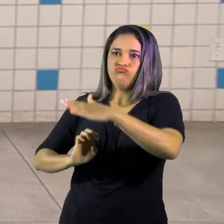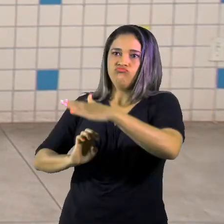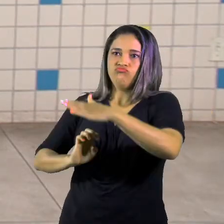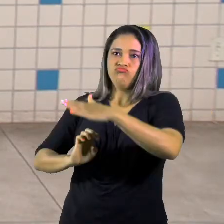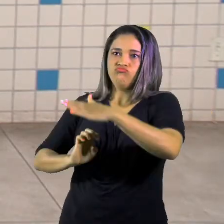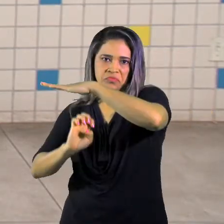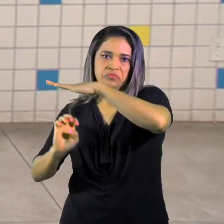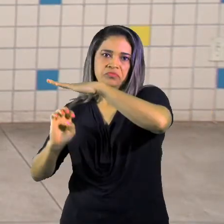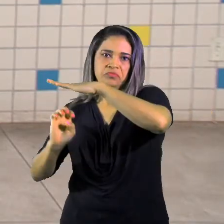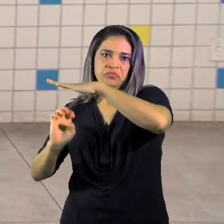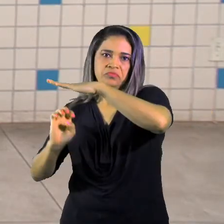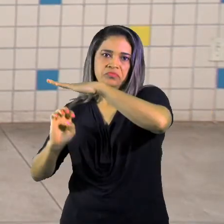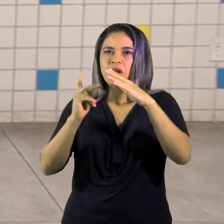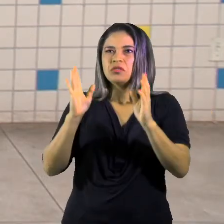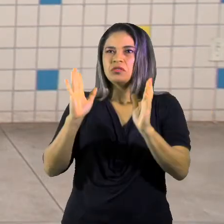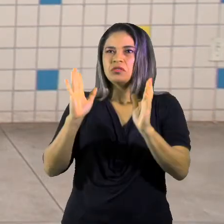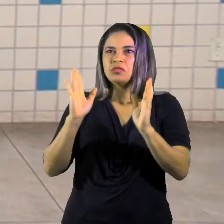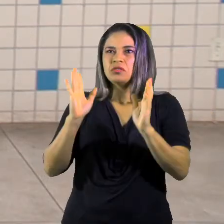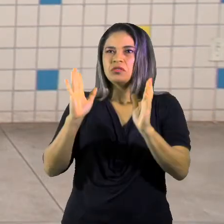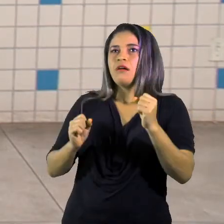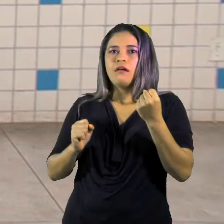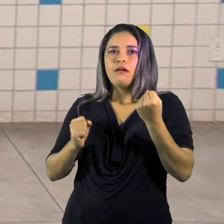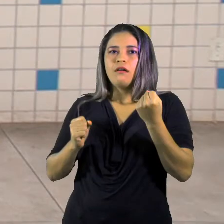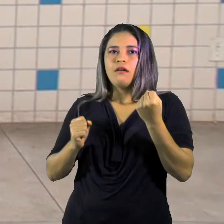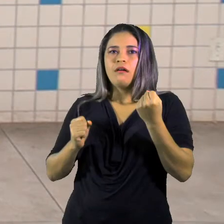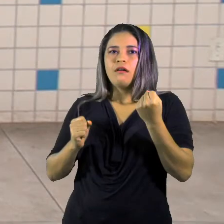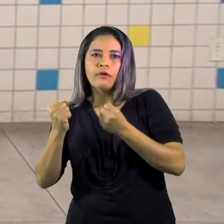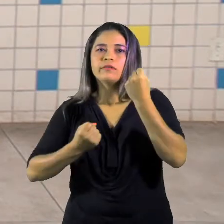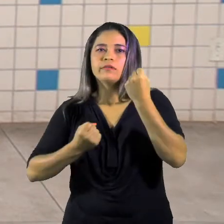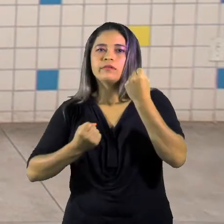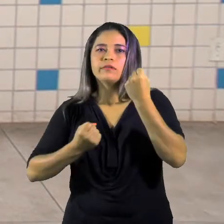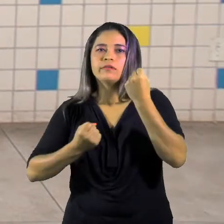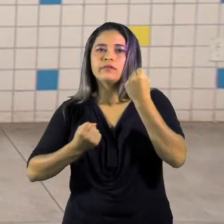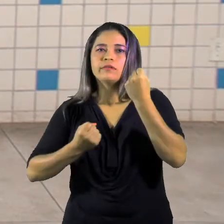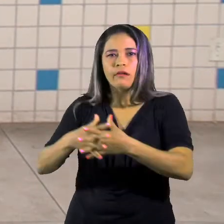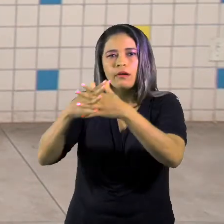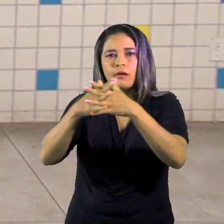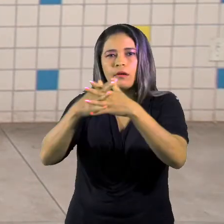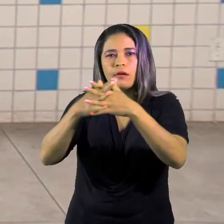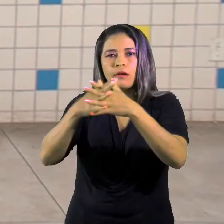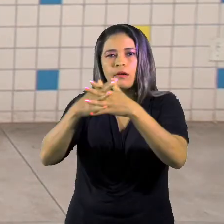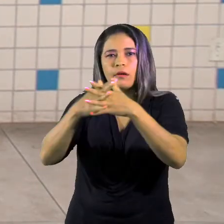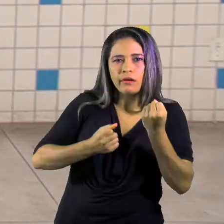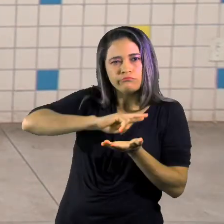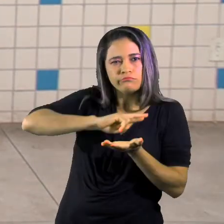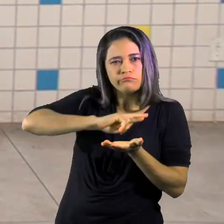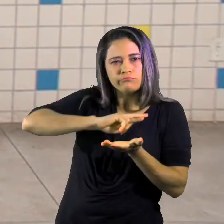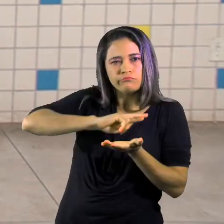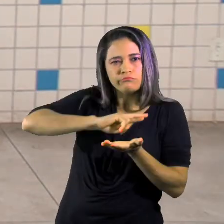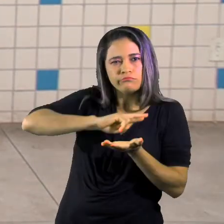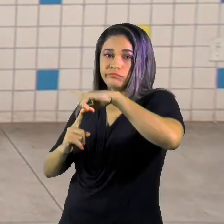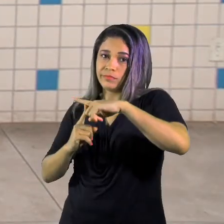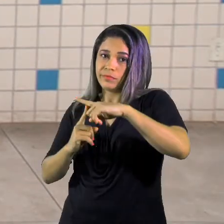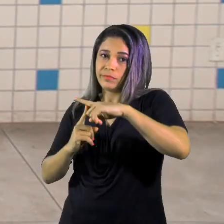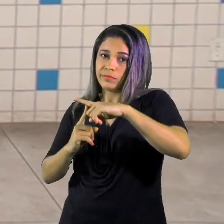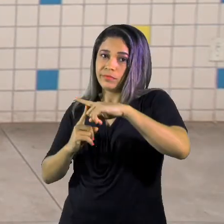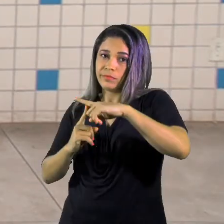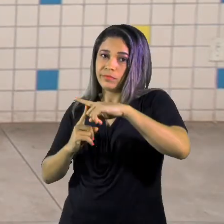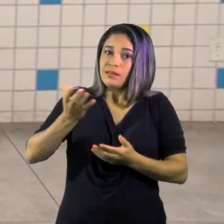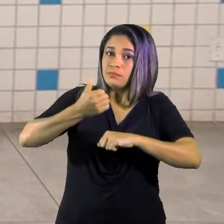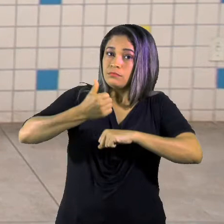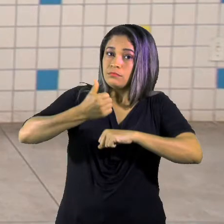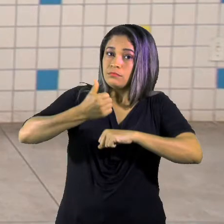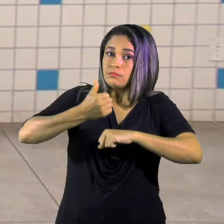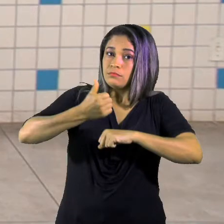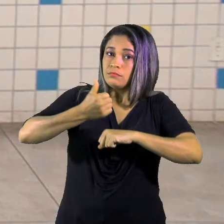automobilísticas, ou seja, empresas de automóveis, vários tipos, caminhão, carros. Então, privilegiar as rodovias era